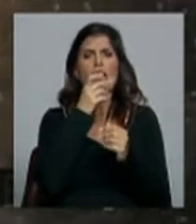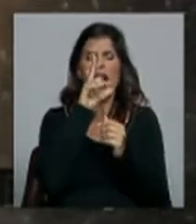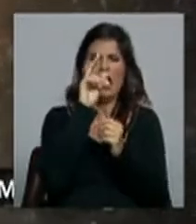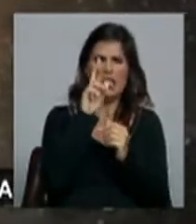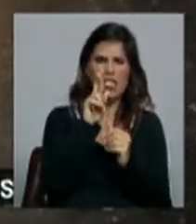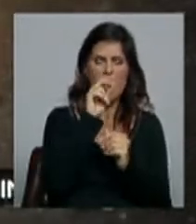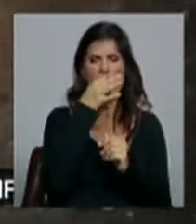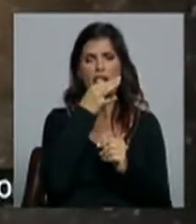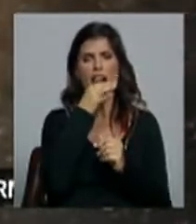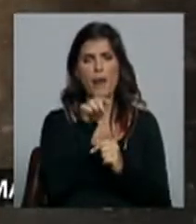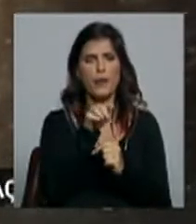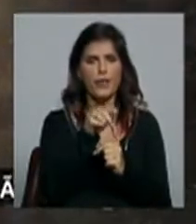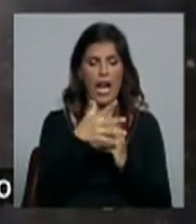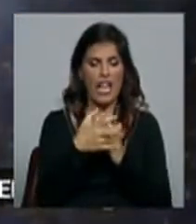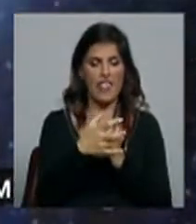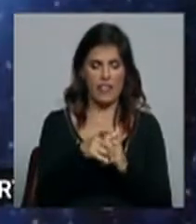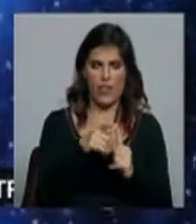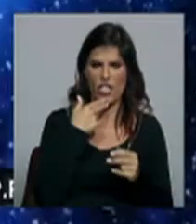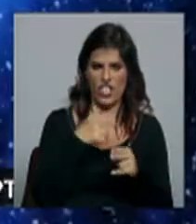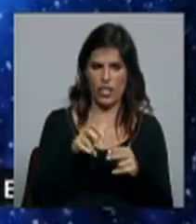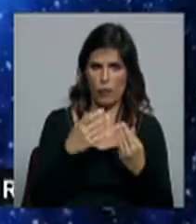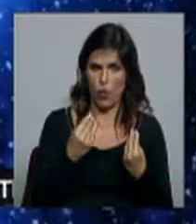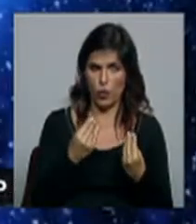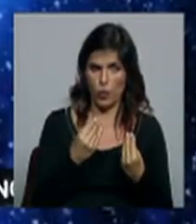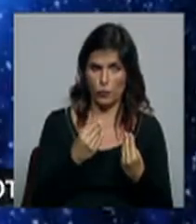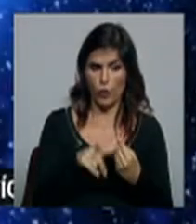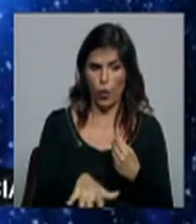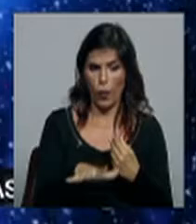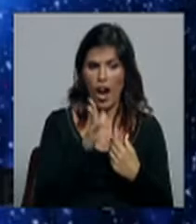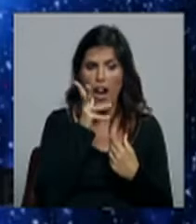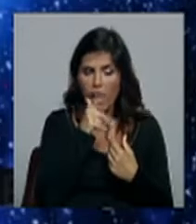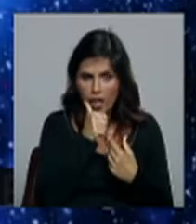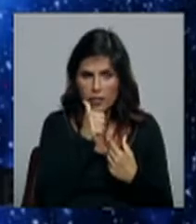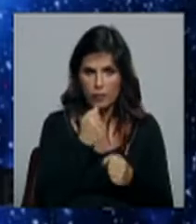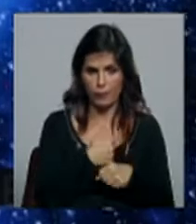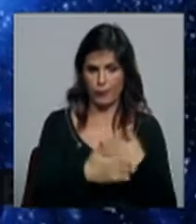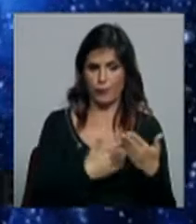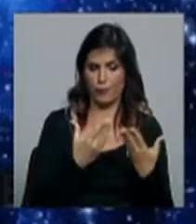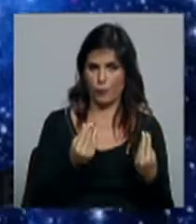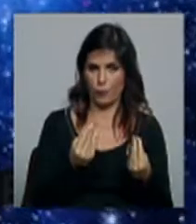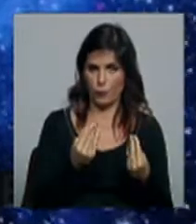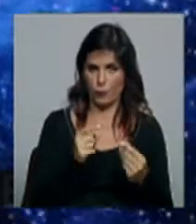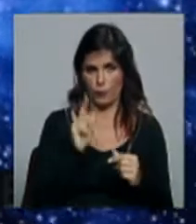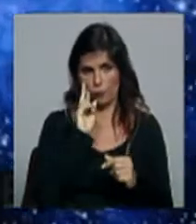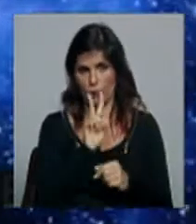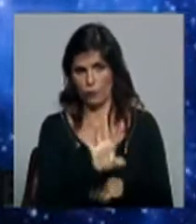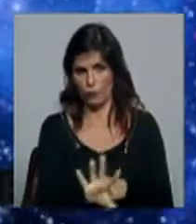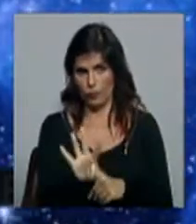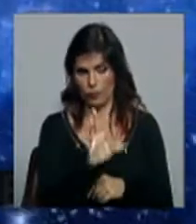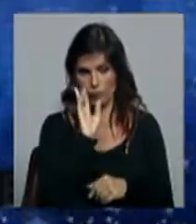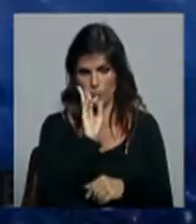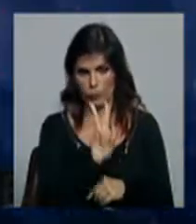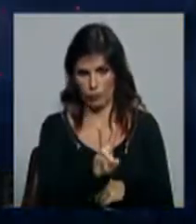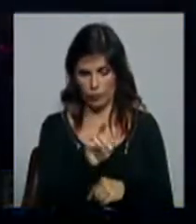de radiação muito energética, falamos de zonas muito quentes, zonas magneticamente muito ativas. São estas imagens que nós estamos a ver e que nos leva